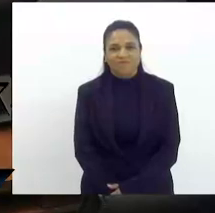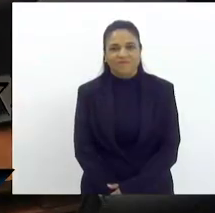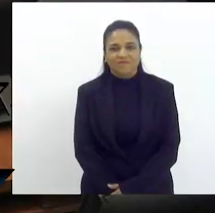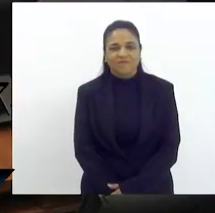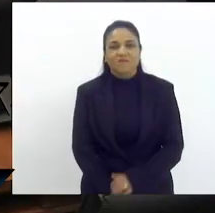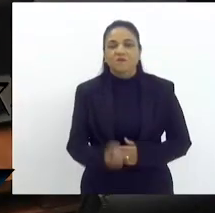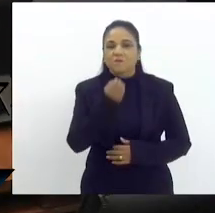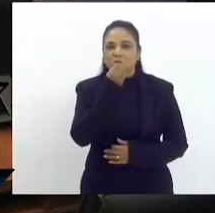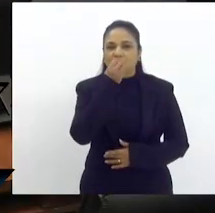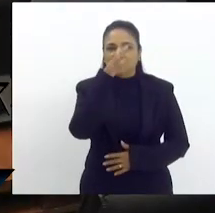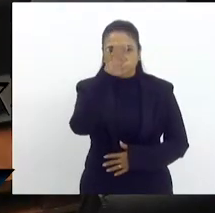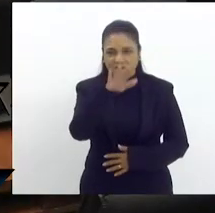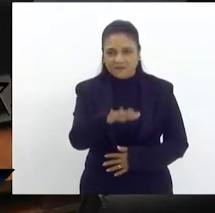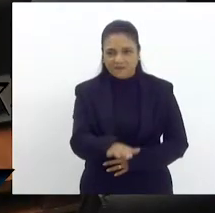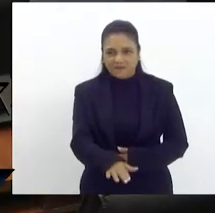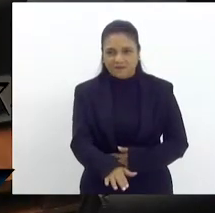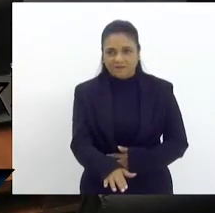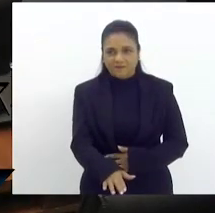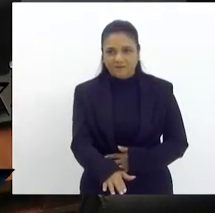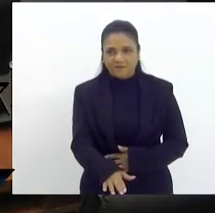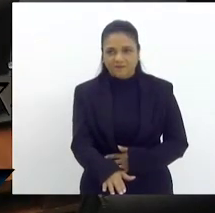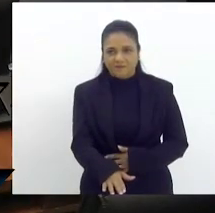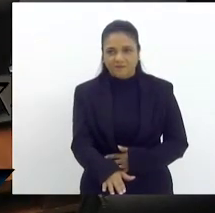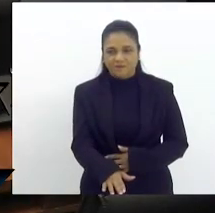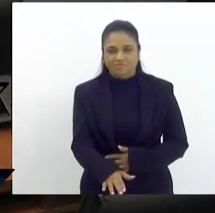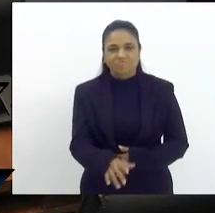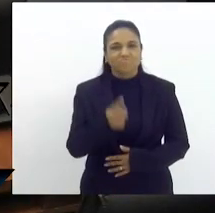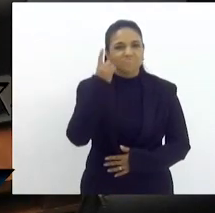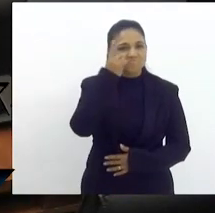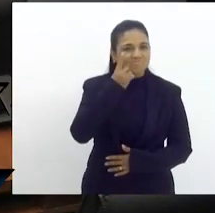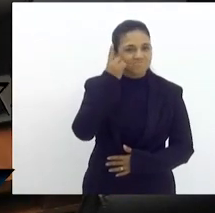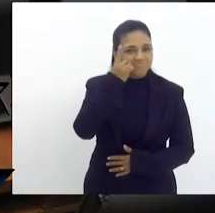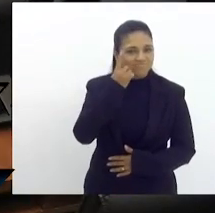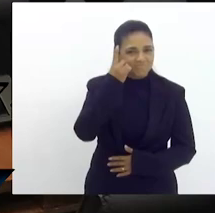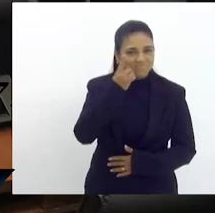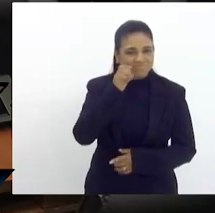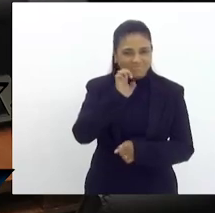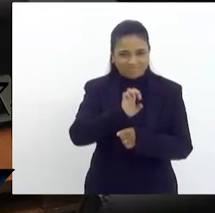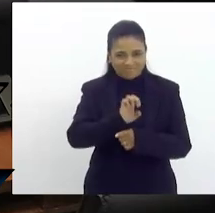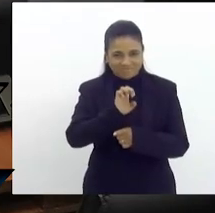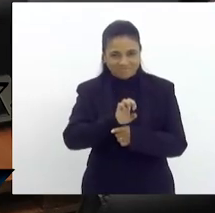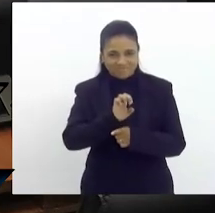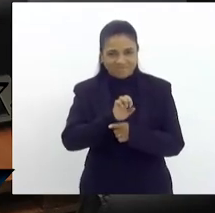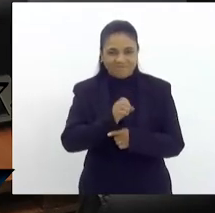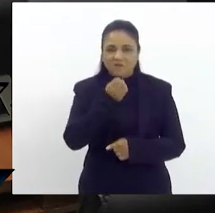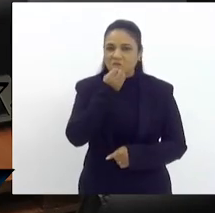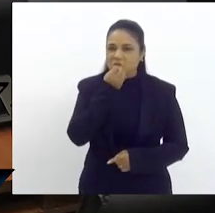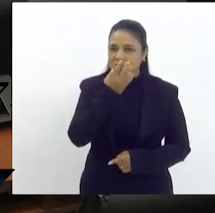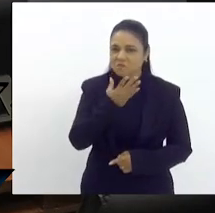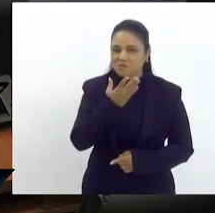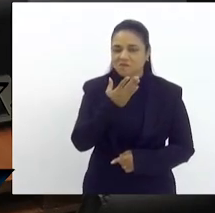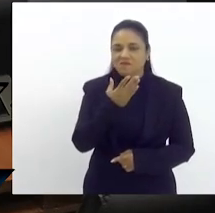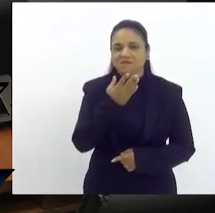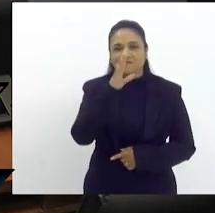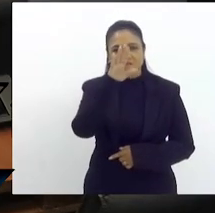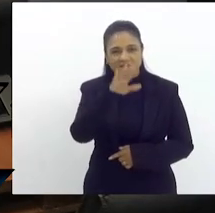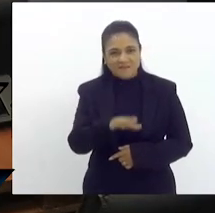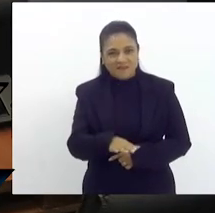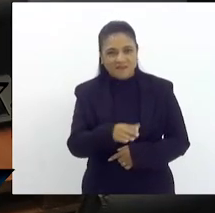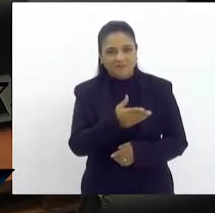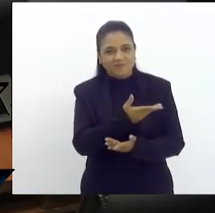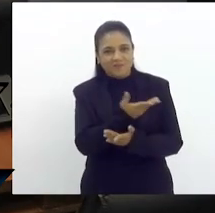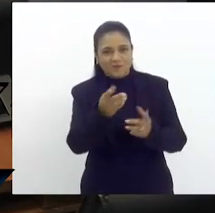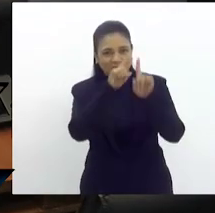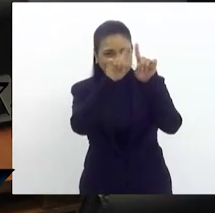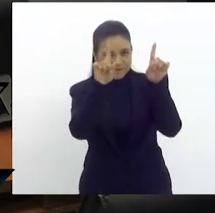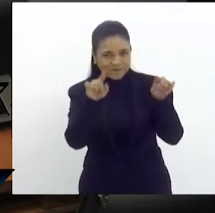Boa tarde Boa tarde meus nobres deputados estaduais Boa tarde nomes deputados também Boa tarde a